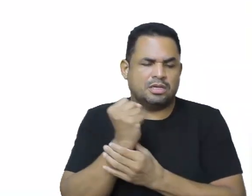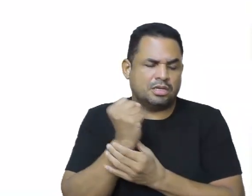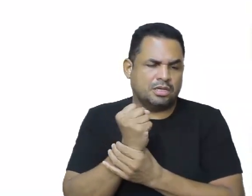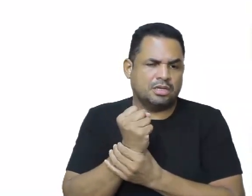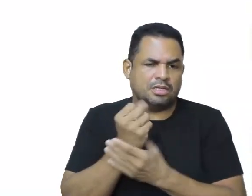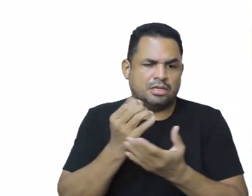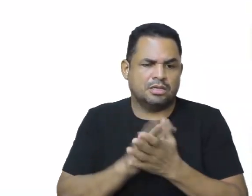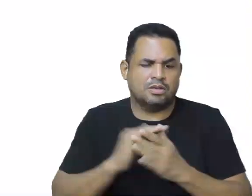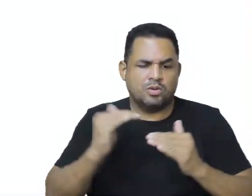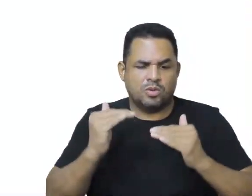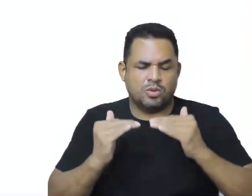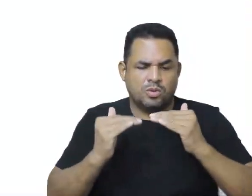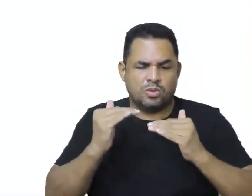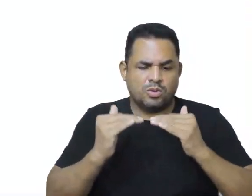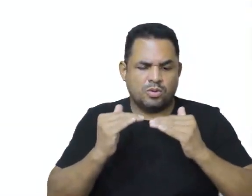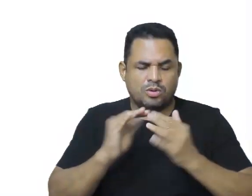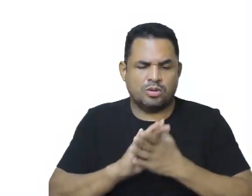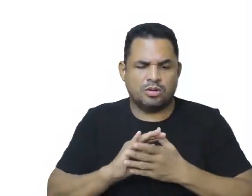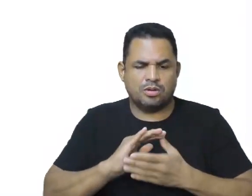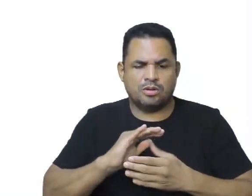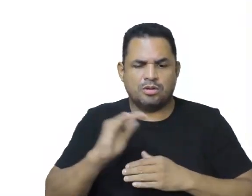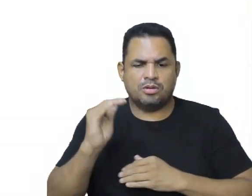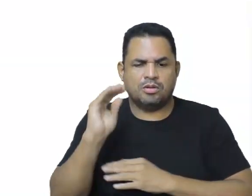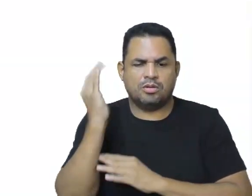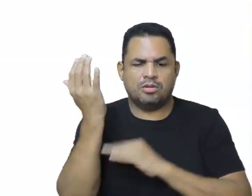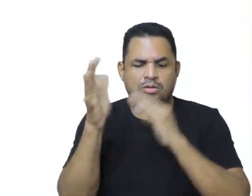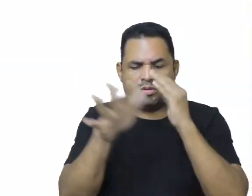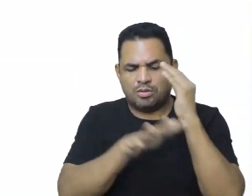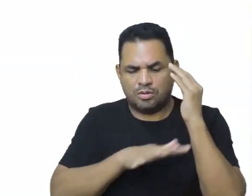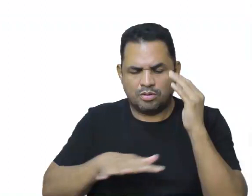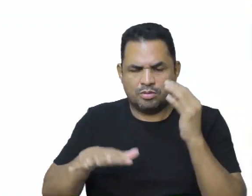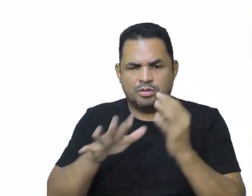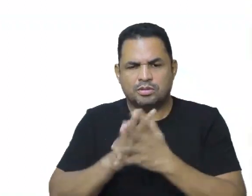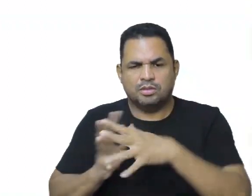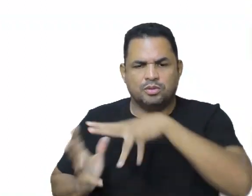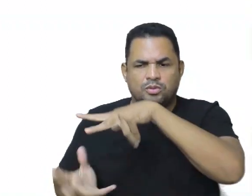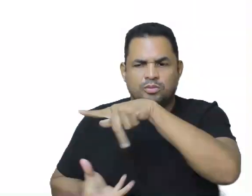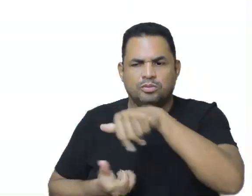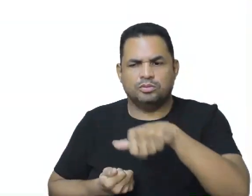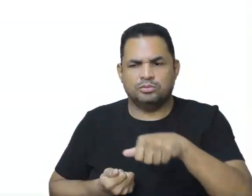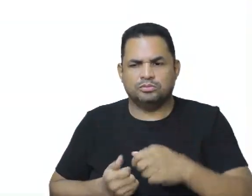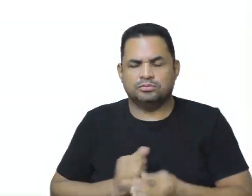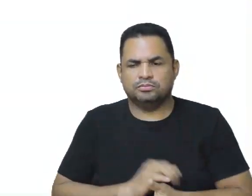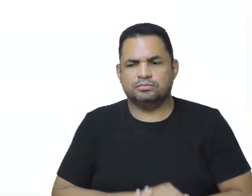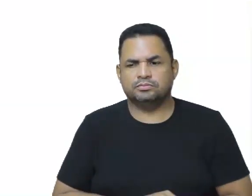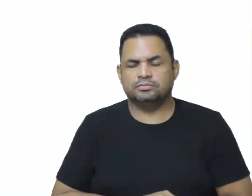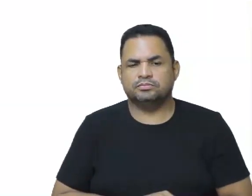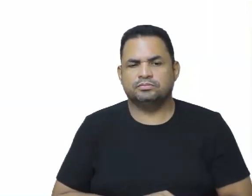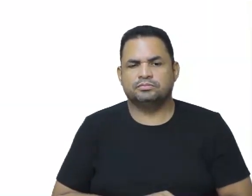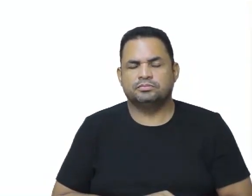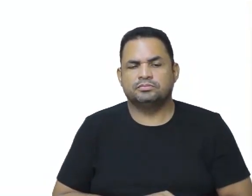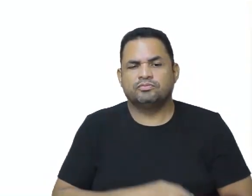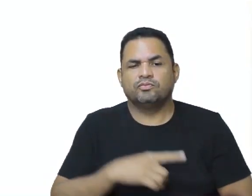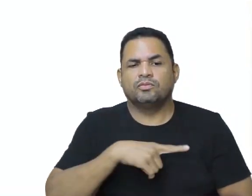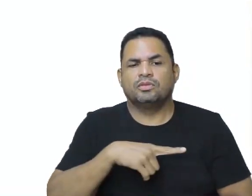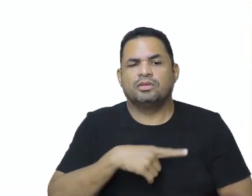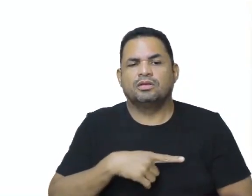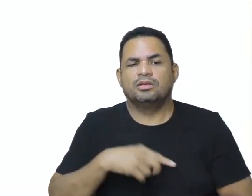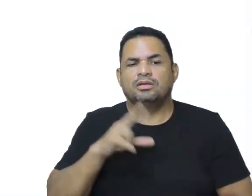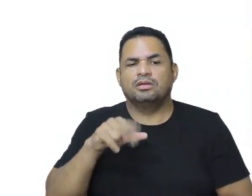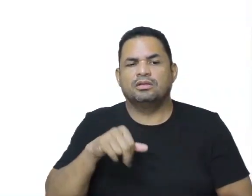maior equilíbrio ambiental a nível mundial. Beleza? Então, eu tenho aí